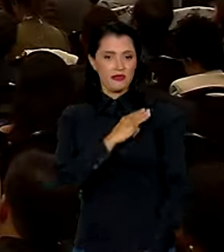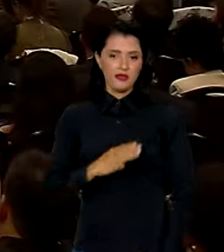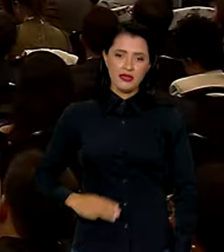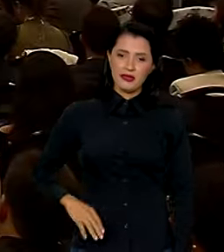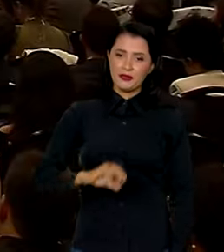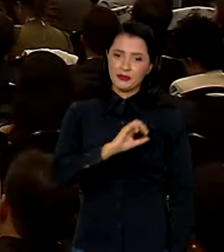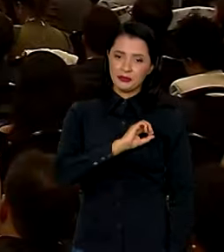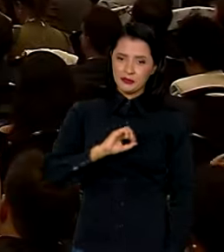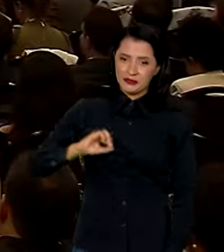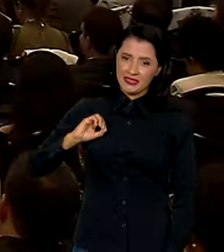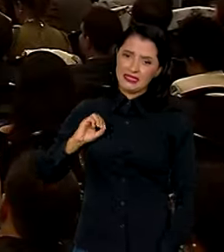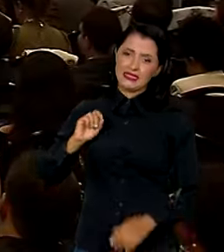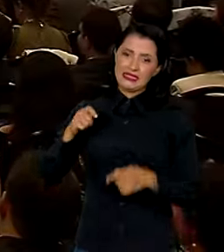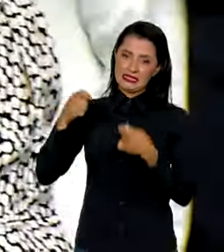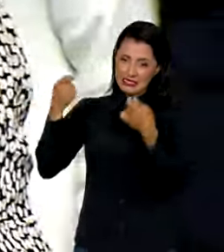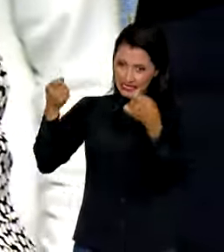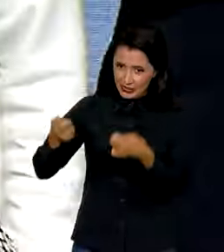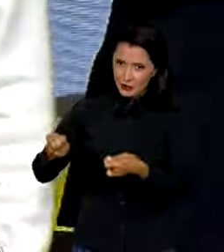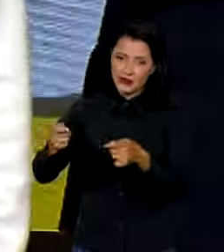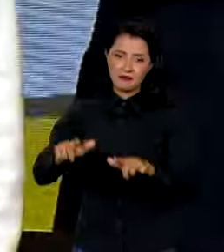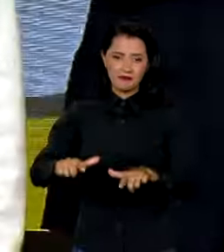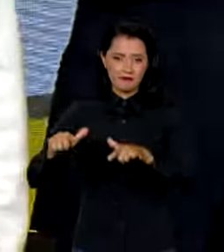Marina Silva.